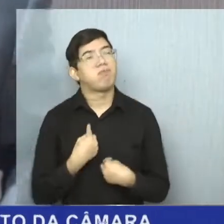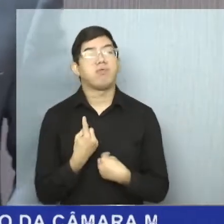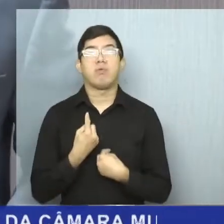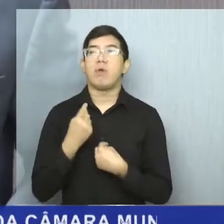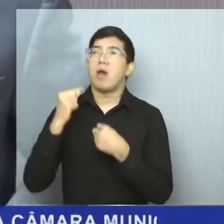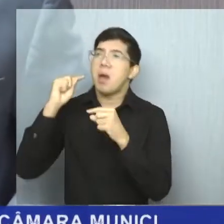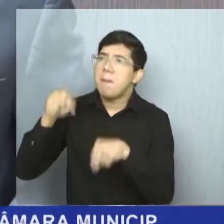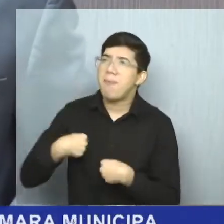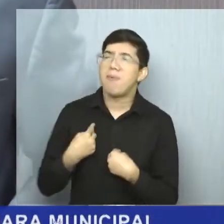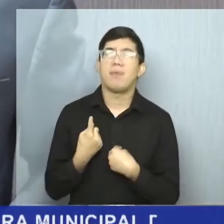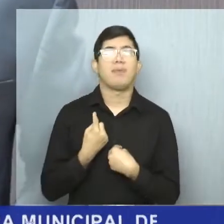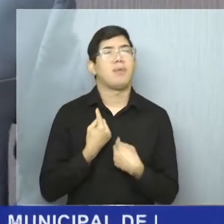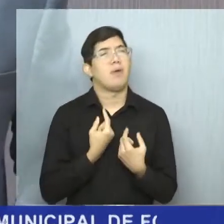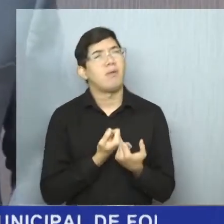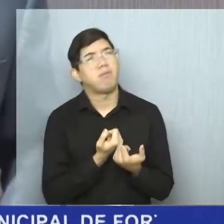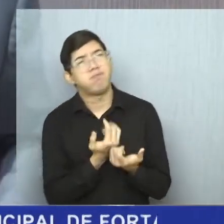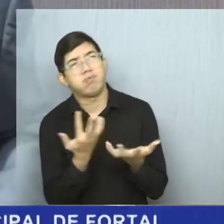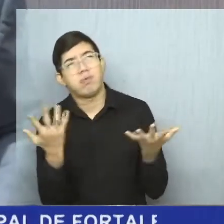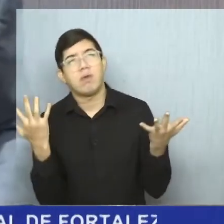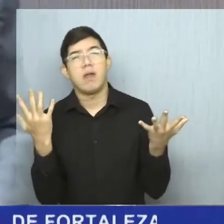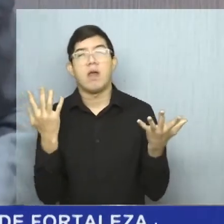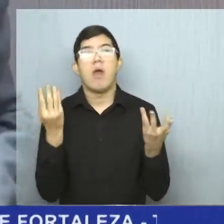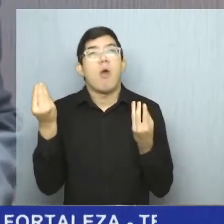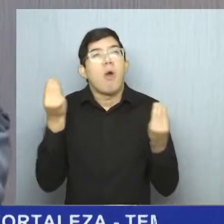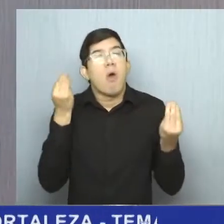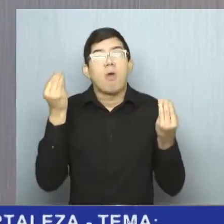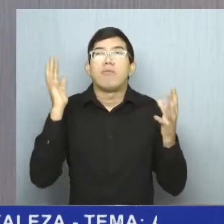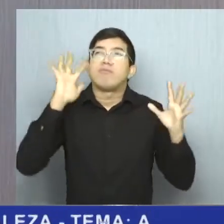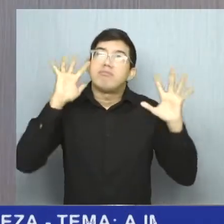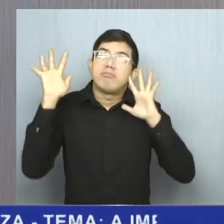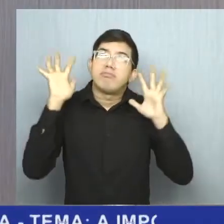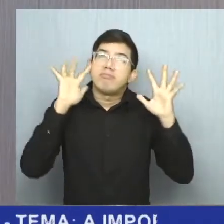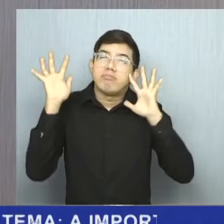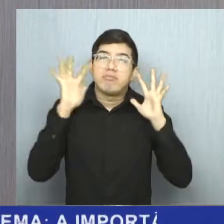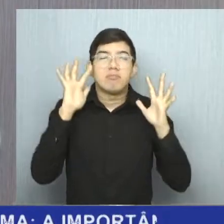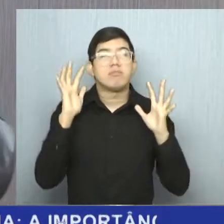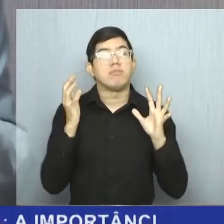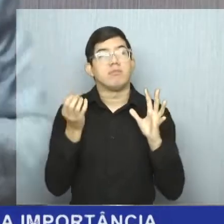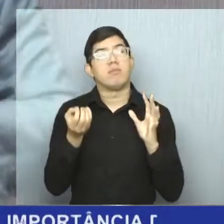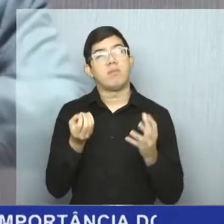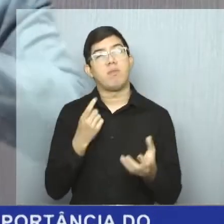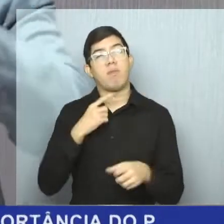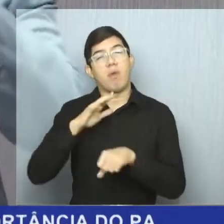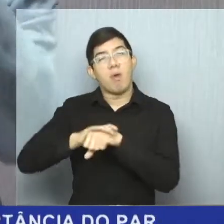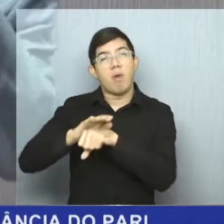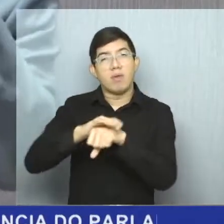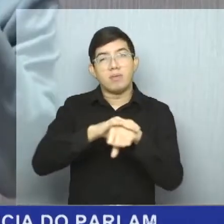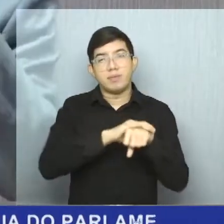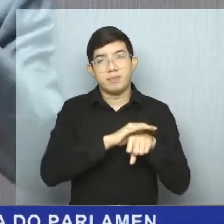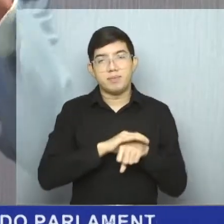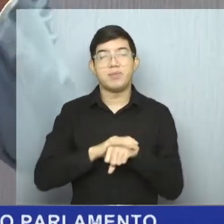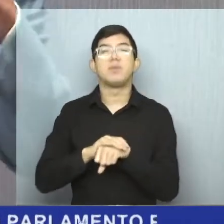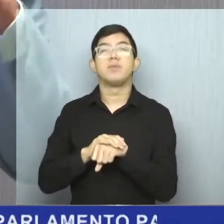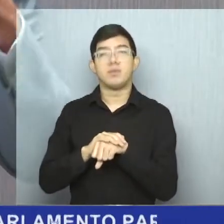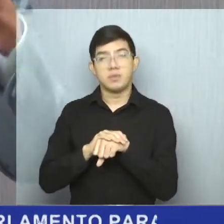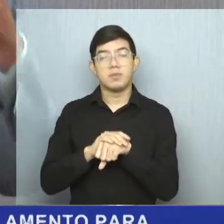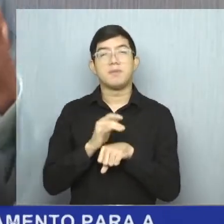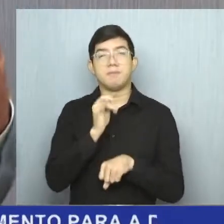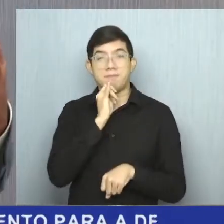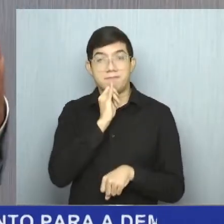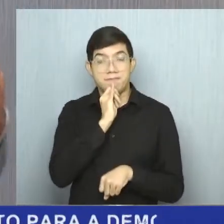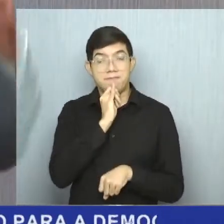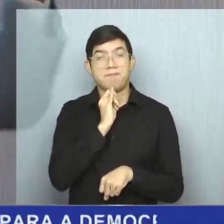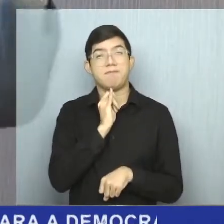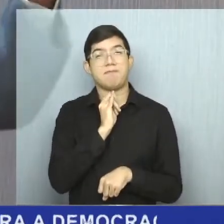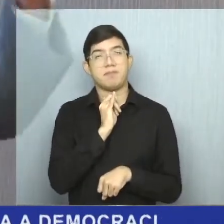de elaborar novas instituições que sejam capazes de apropriar os extraordinários ganhos, disruptivos